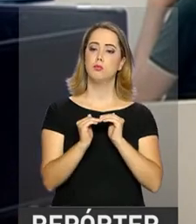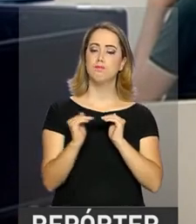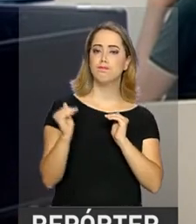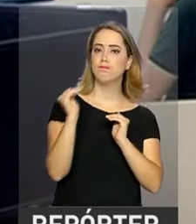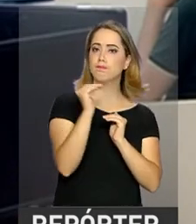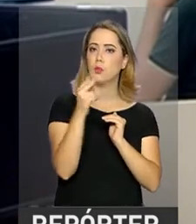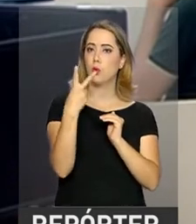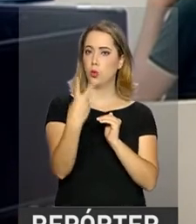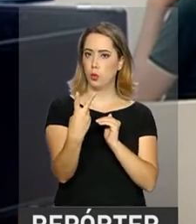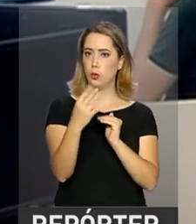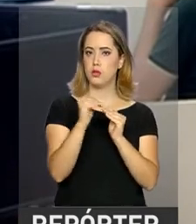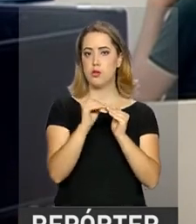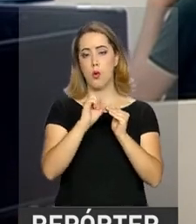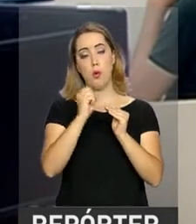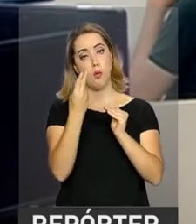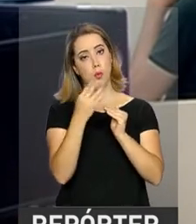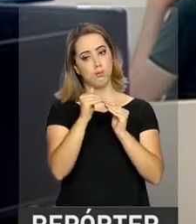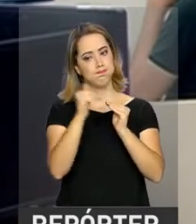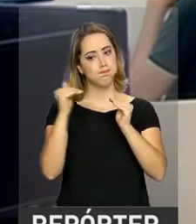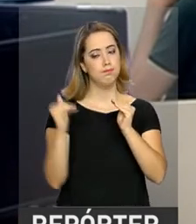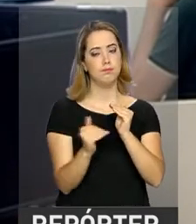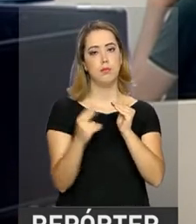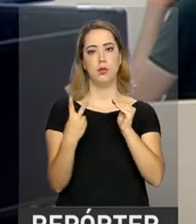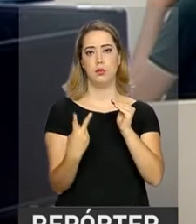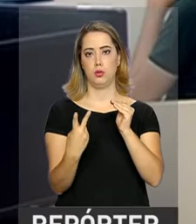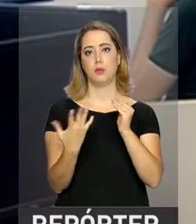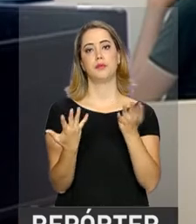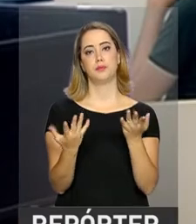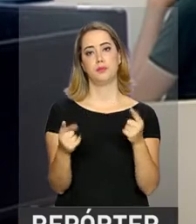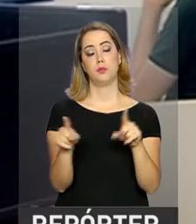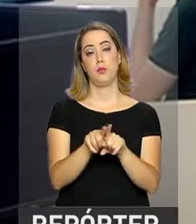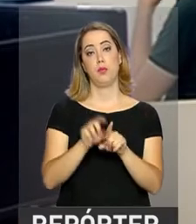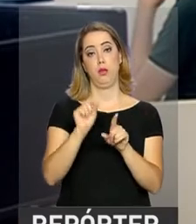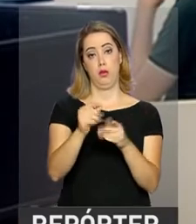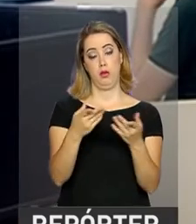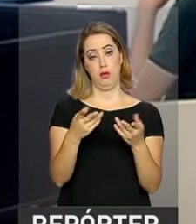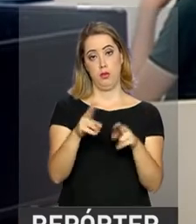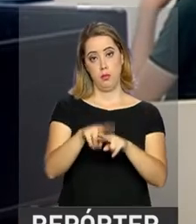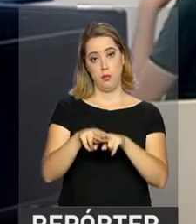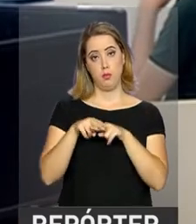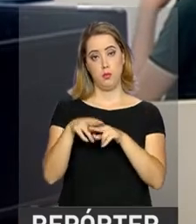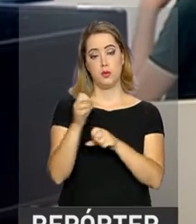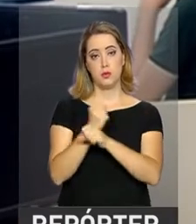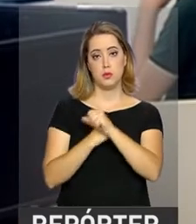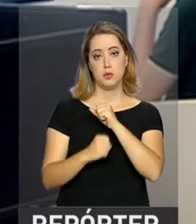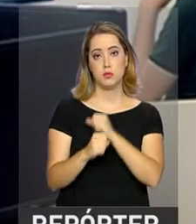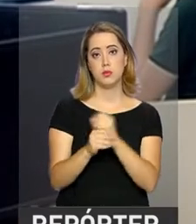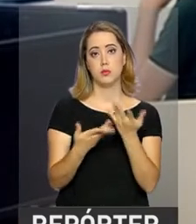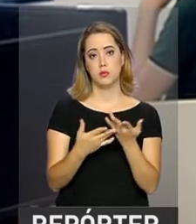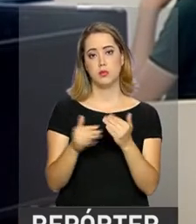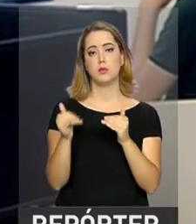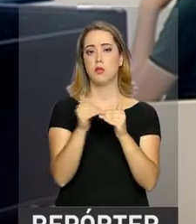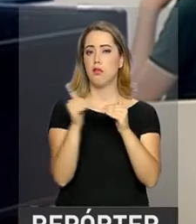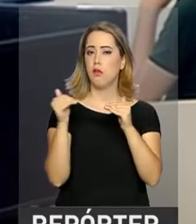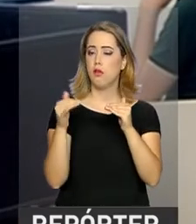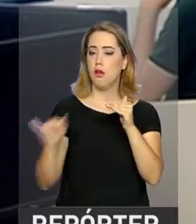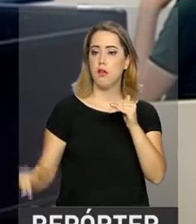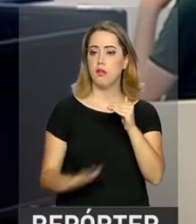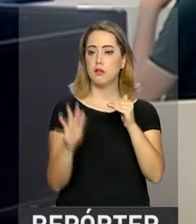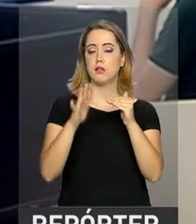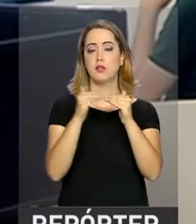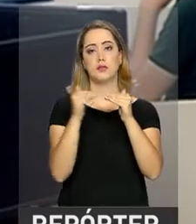para mais ou para ou para menos dessa forma do ano passado a inflação ficou abaixo da registrada em